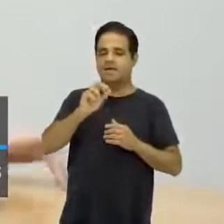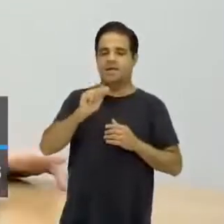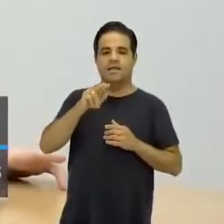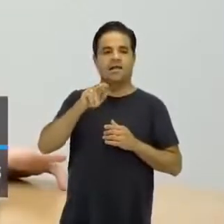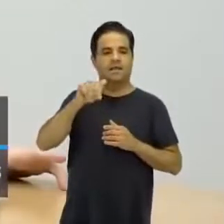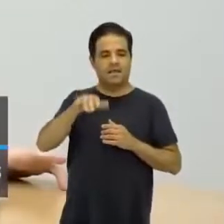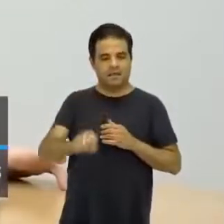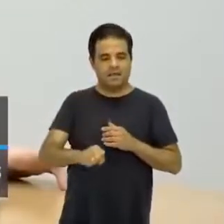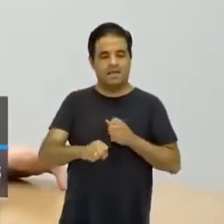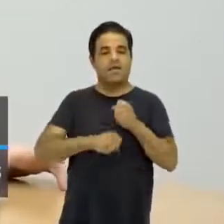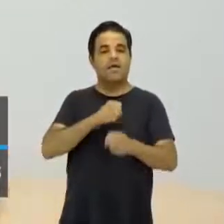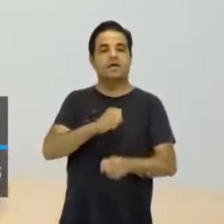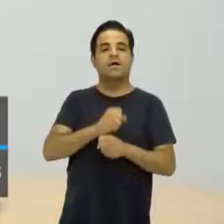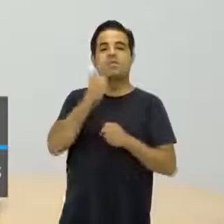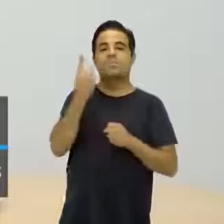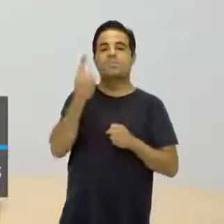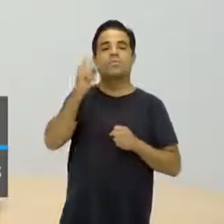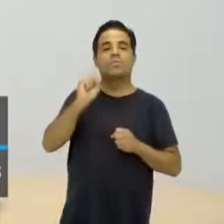em 1891.